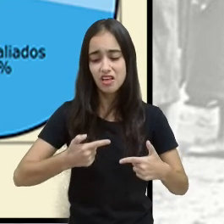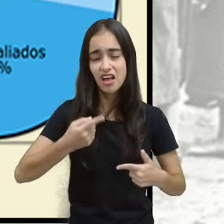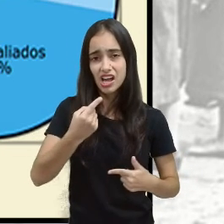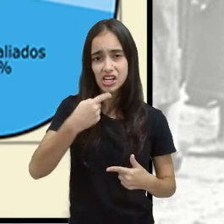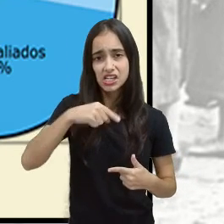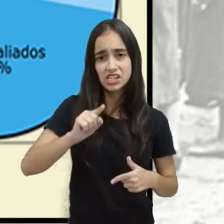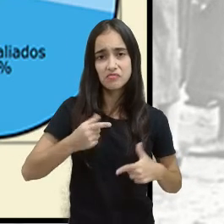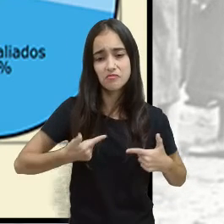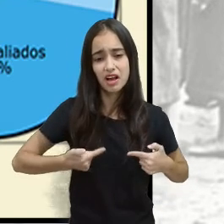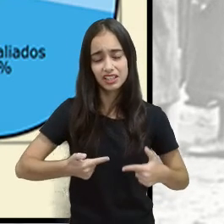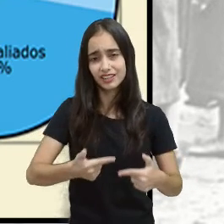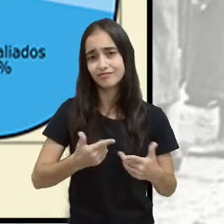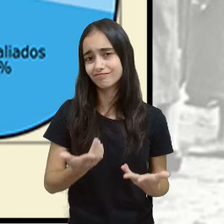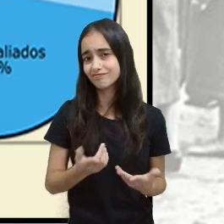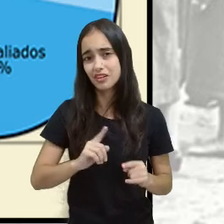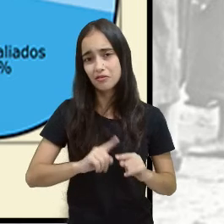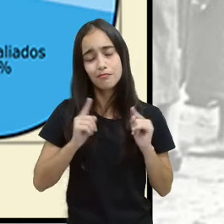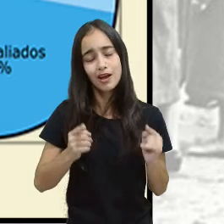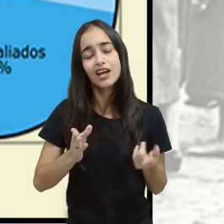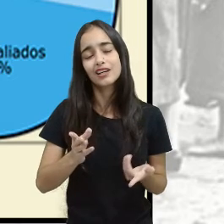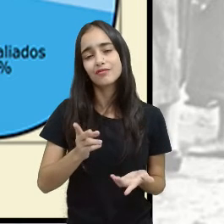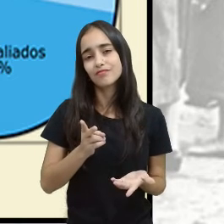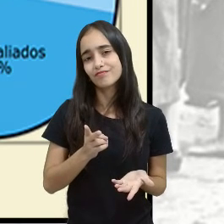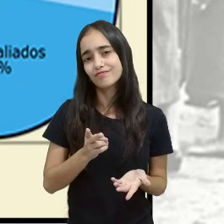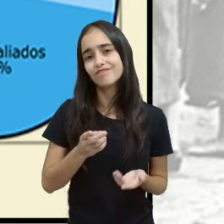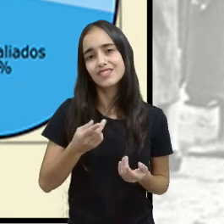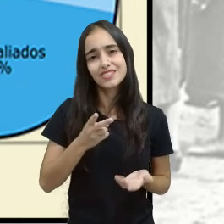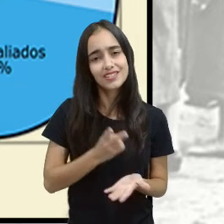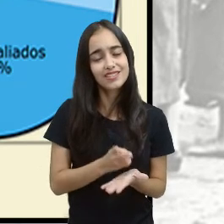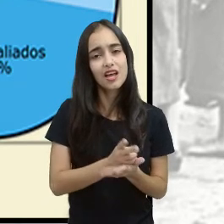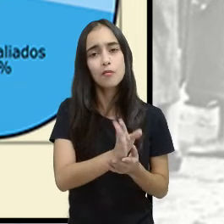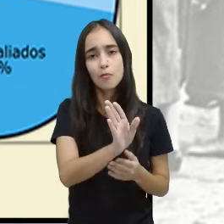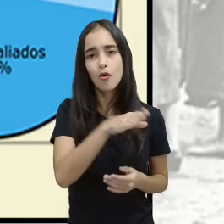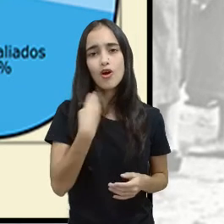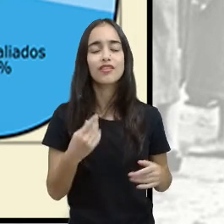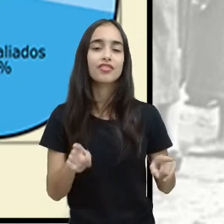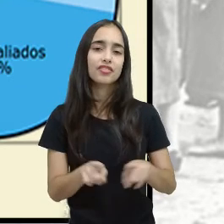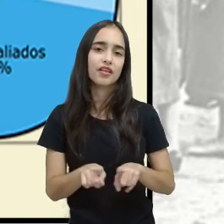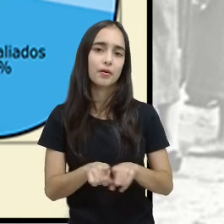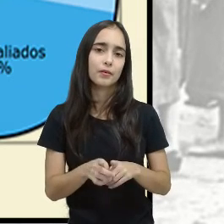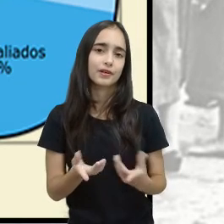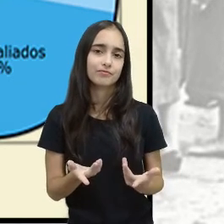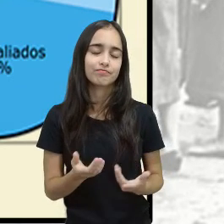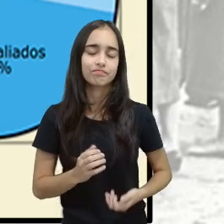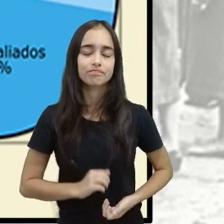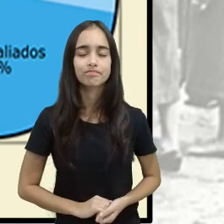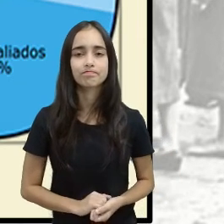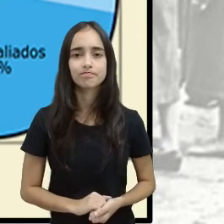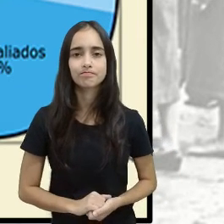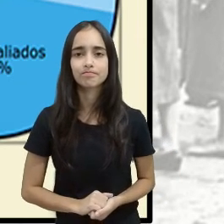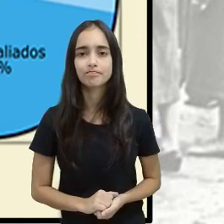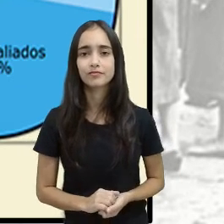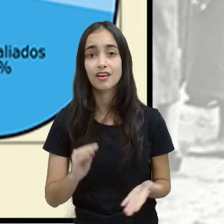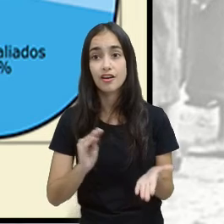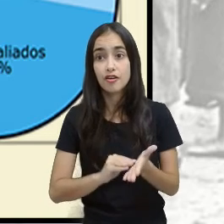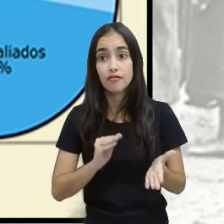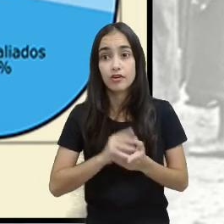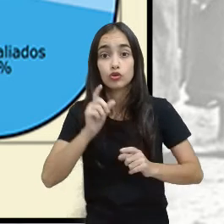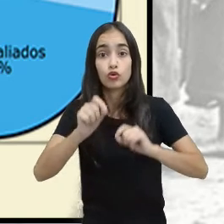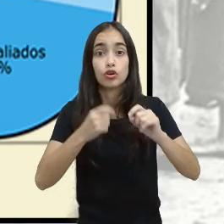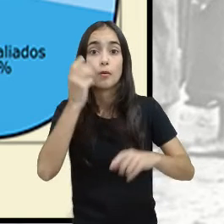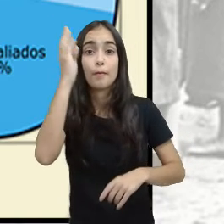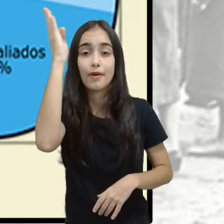uma coisa, levava um tiro acidental num momento de tiroteio ali. E esse pessoal morria, né? Faltou o Brasil ali.